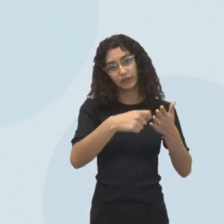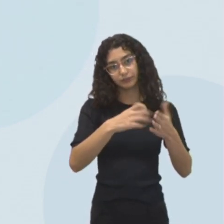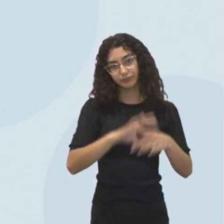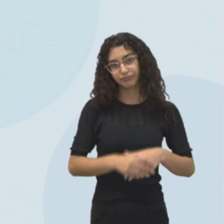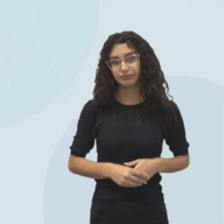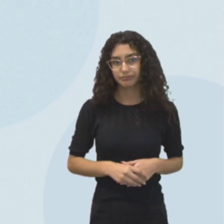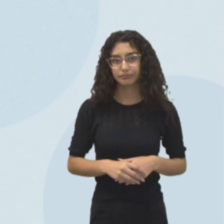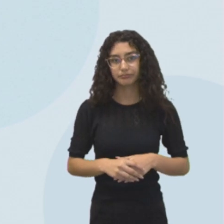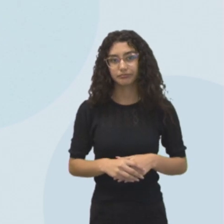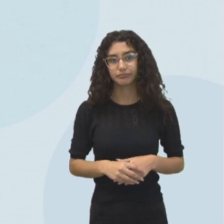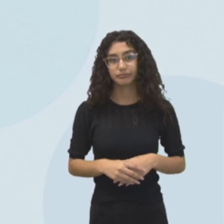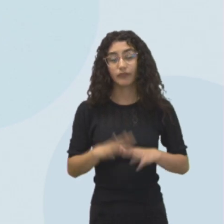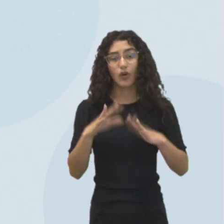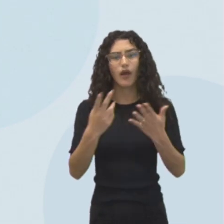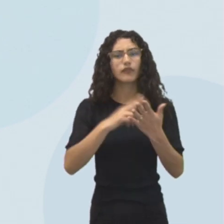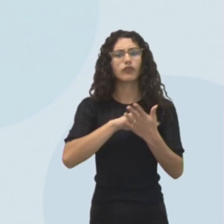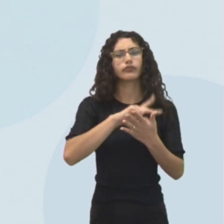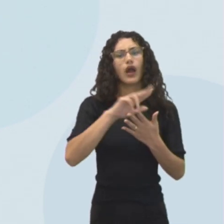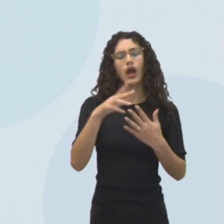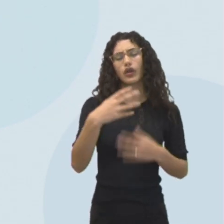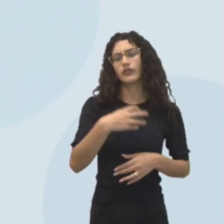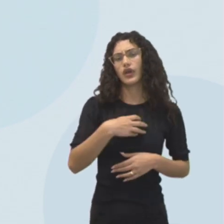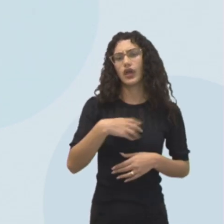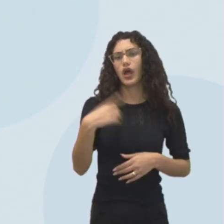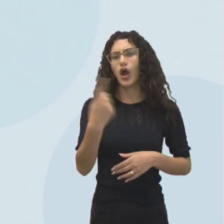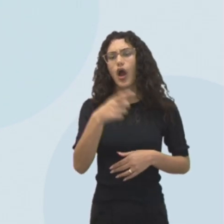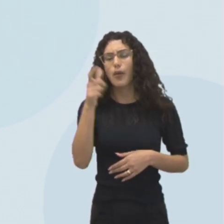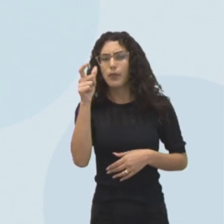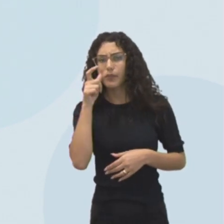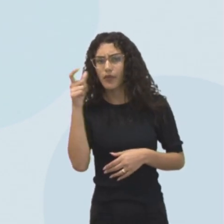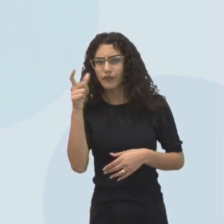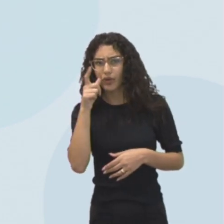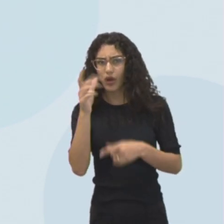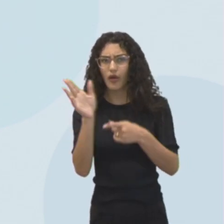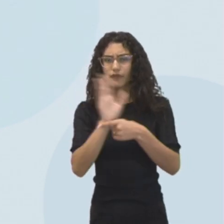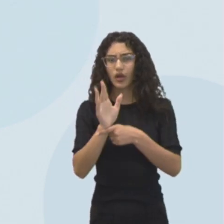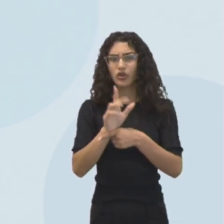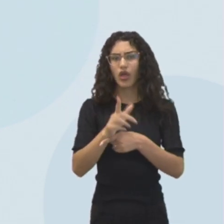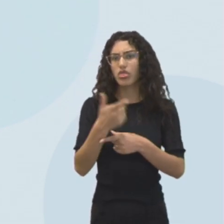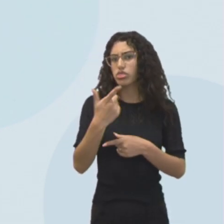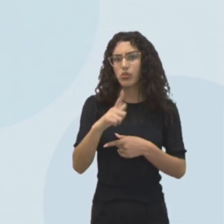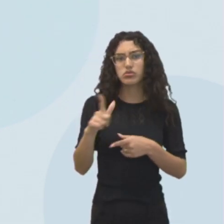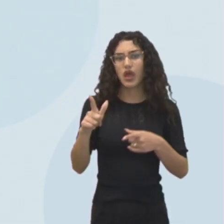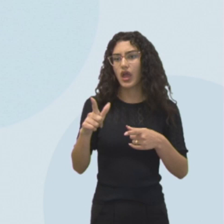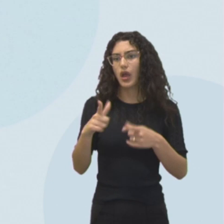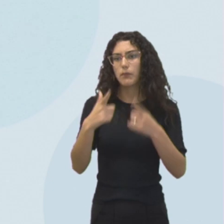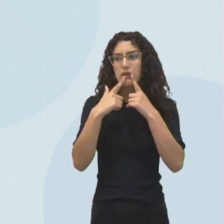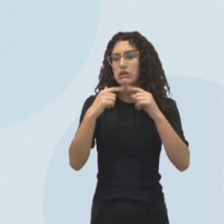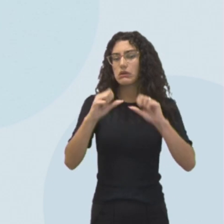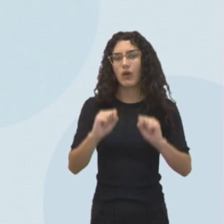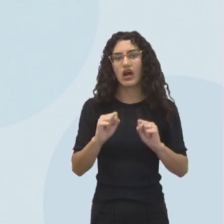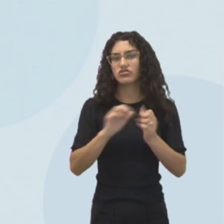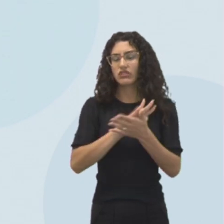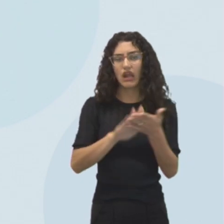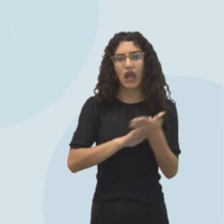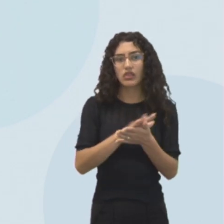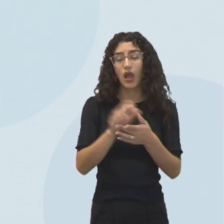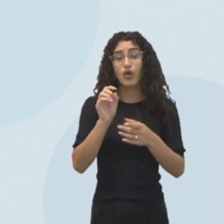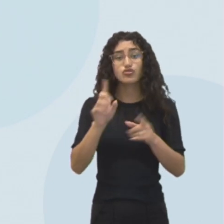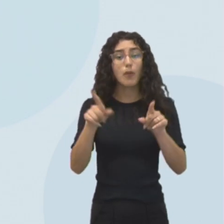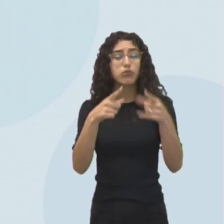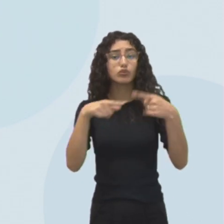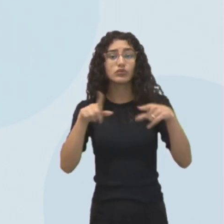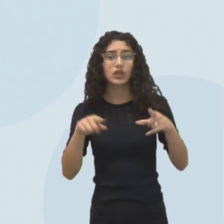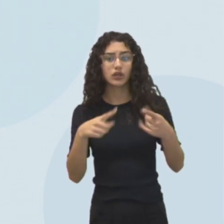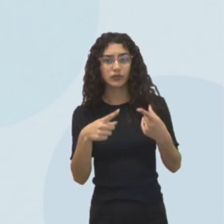escrita. Quantas vezes a gente já assistiu vídeos que não tinha nenhuma linguagem escrita, né? Somente